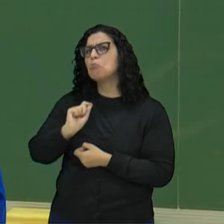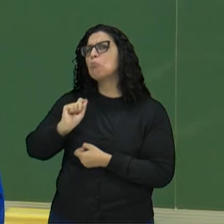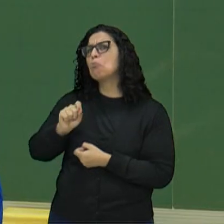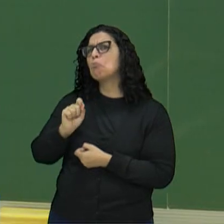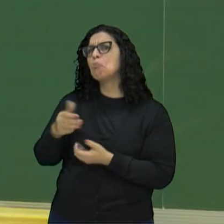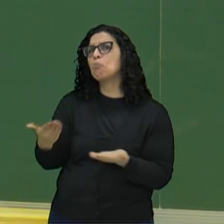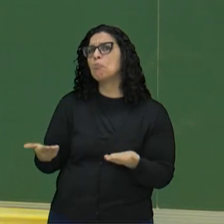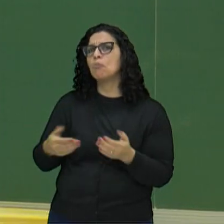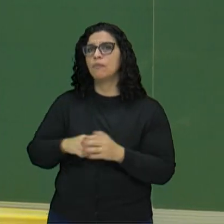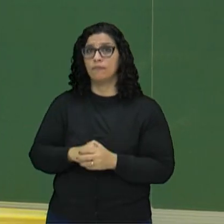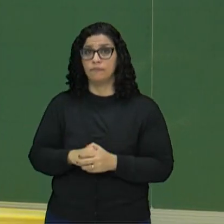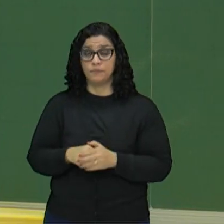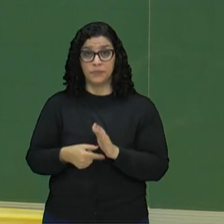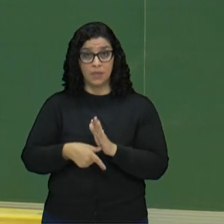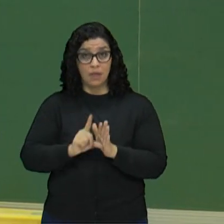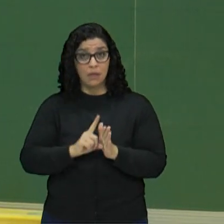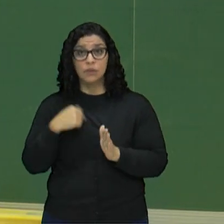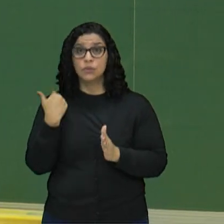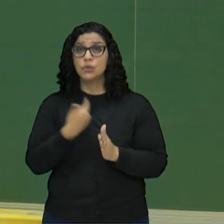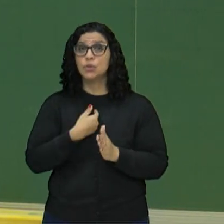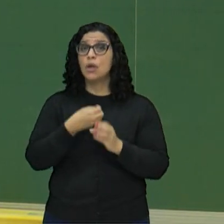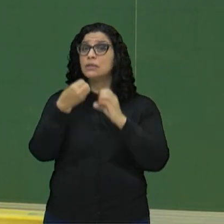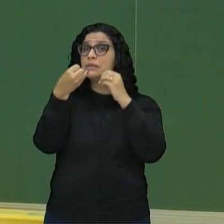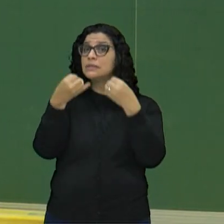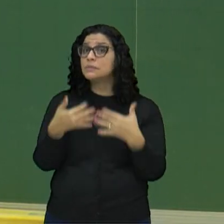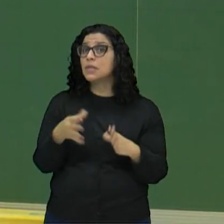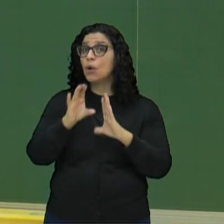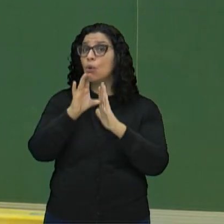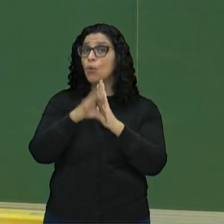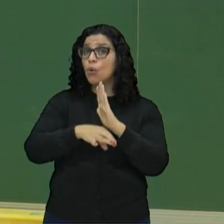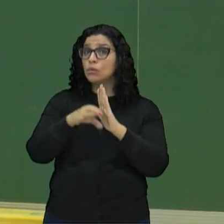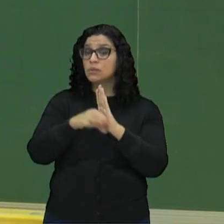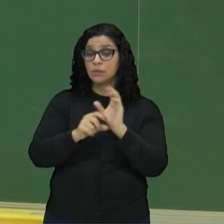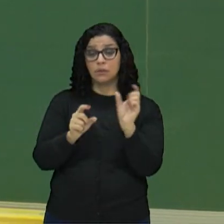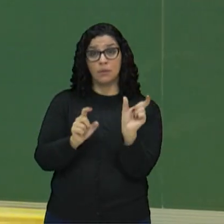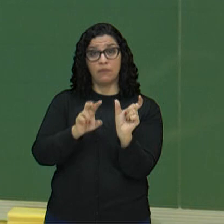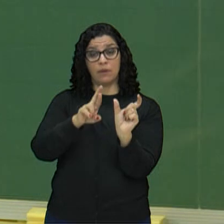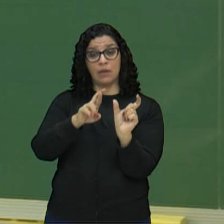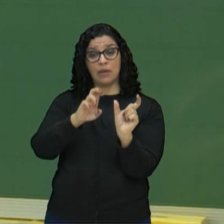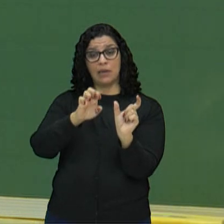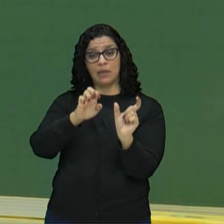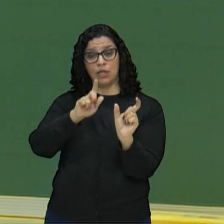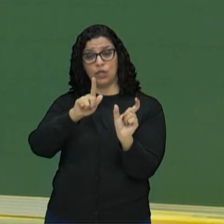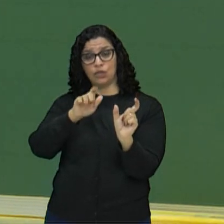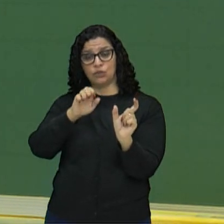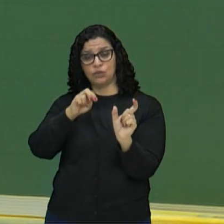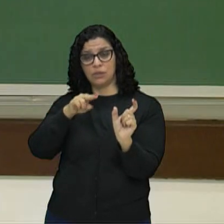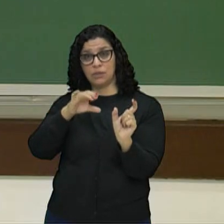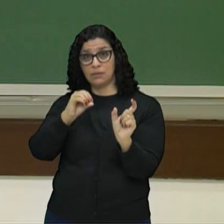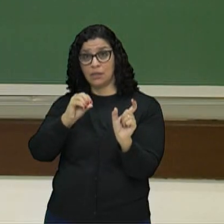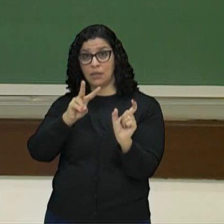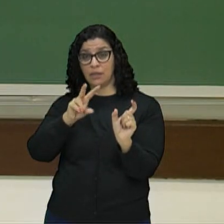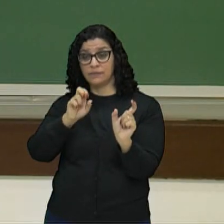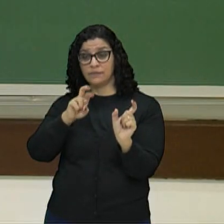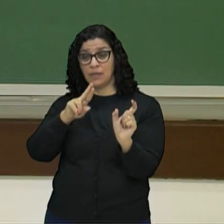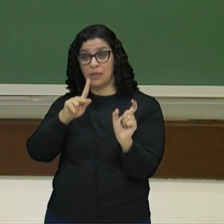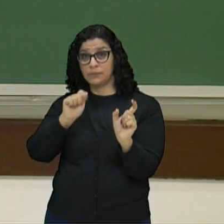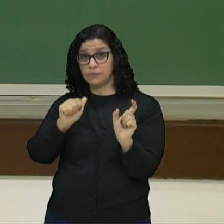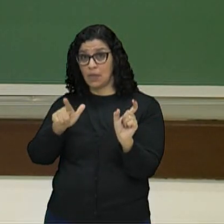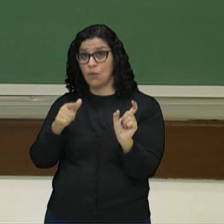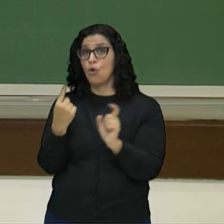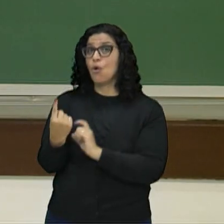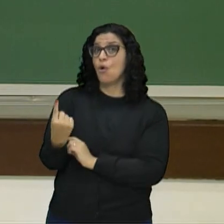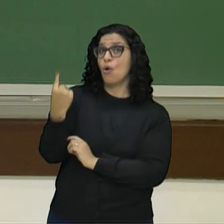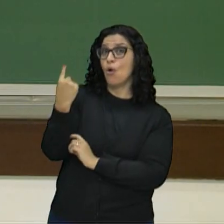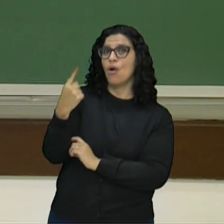professora? Antes da gente definir o que é regência verbal, vamos pensar em alguma coisa? Nós temos